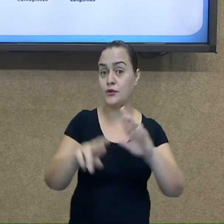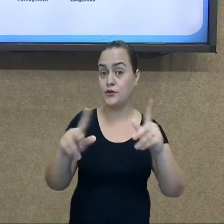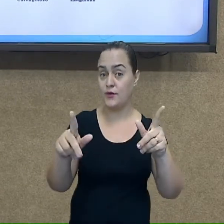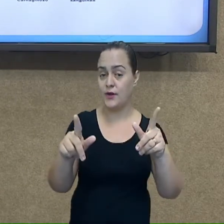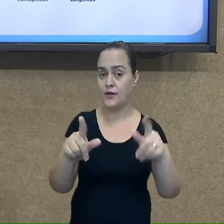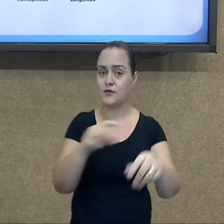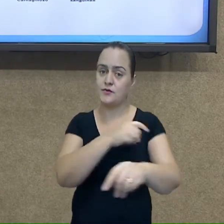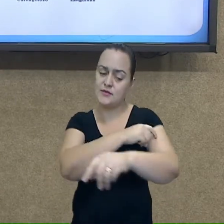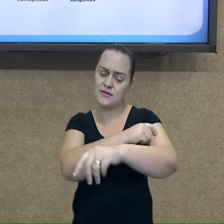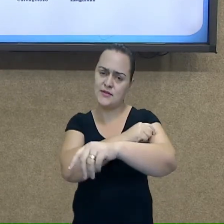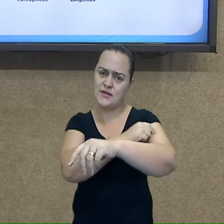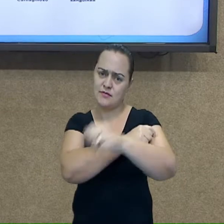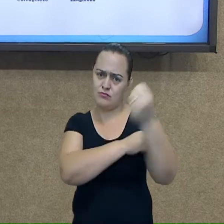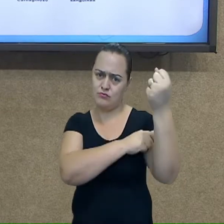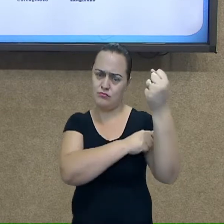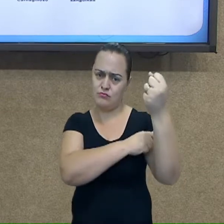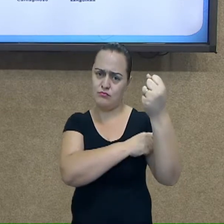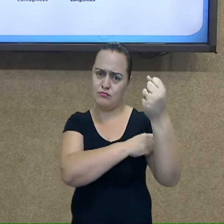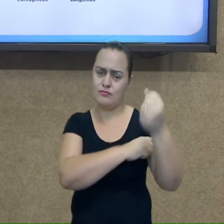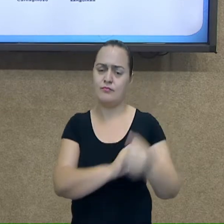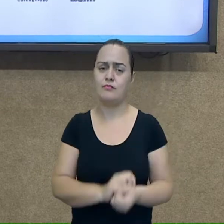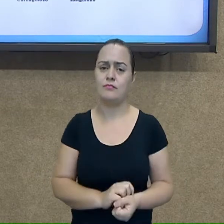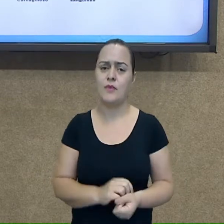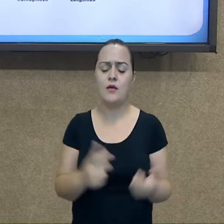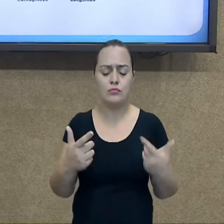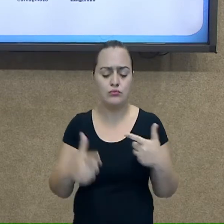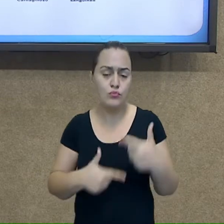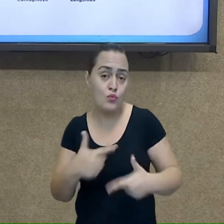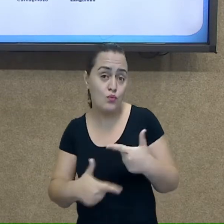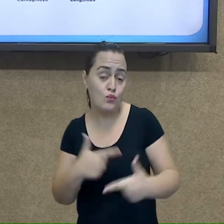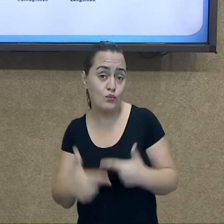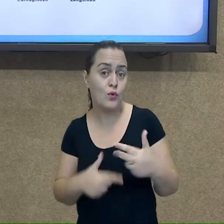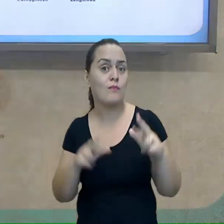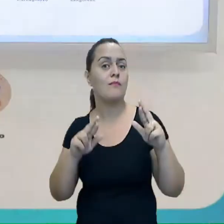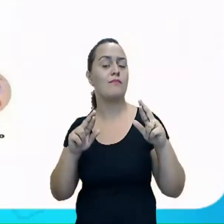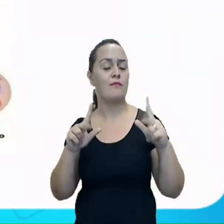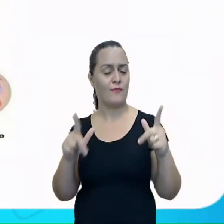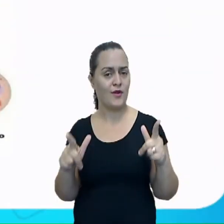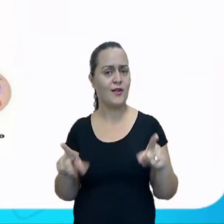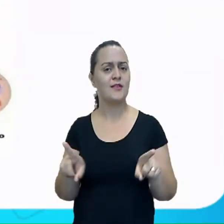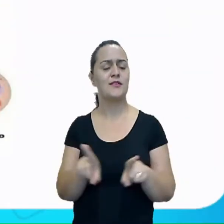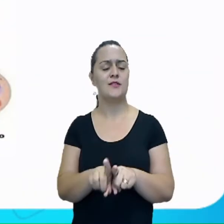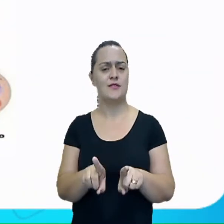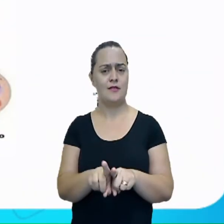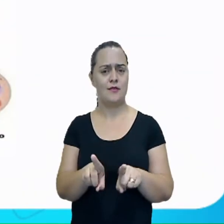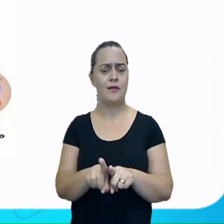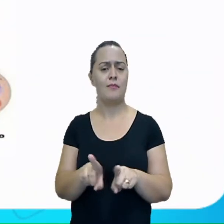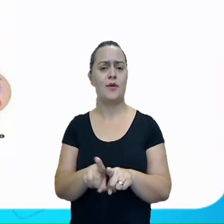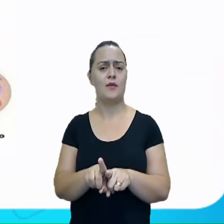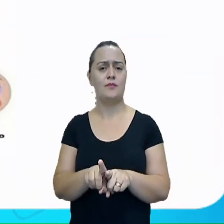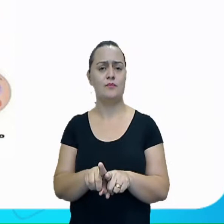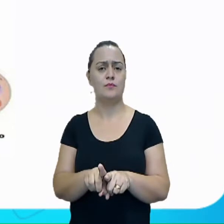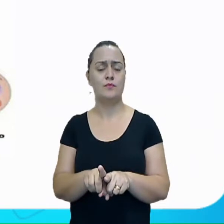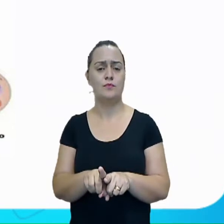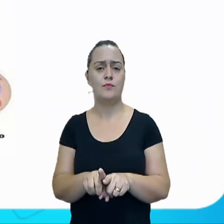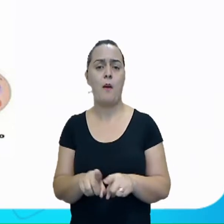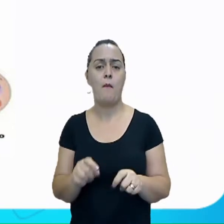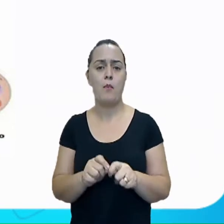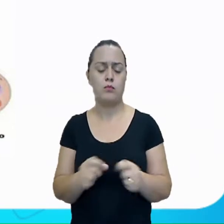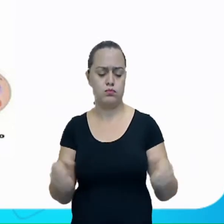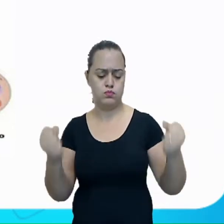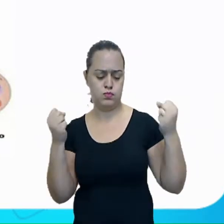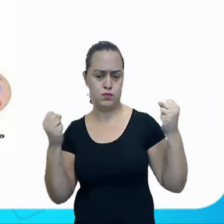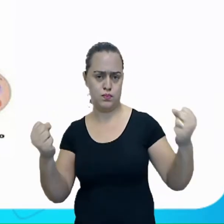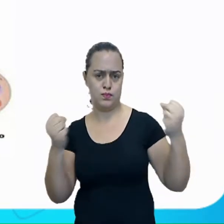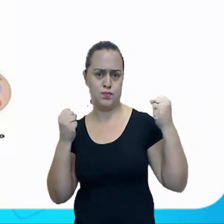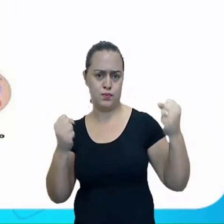Então, desempenha também outra função. O tecido epitelial, ele vai entrar na constituição dos seus